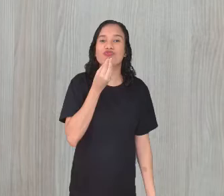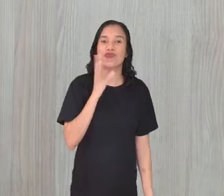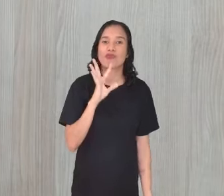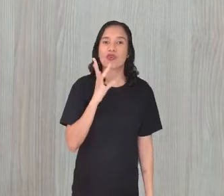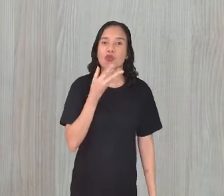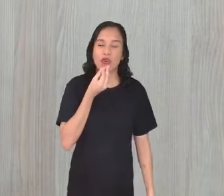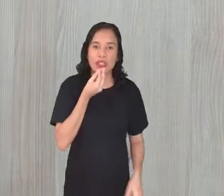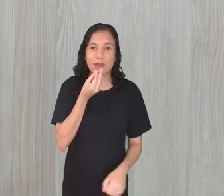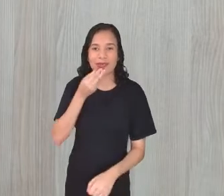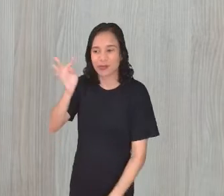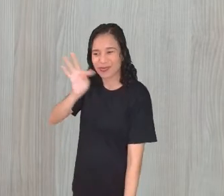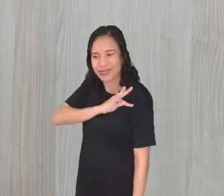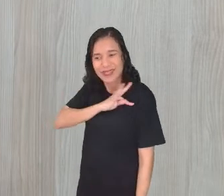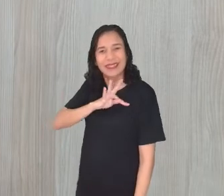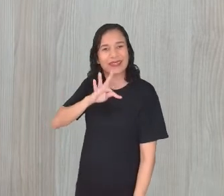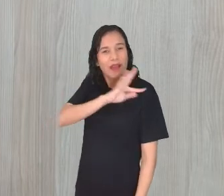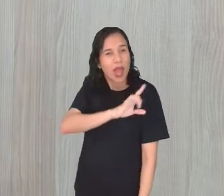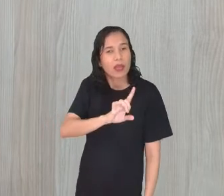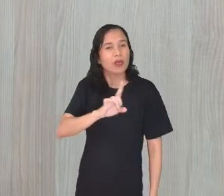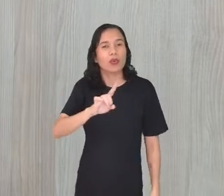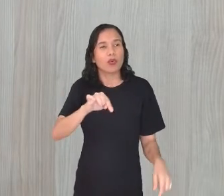fruição estética, não só de